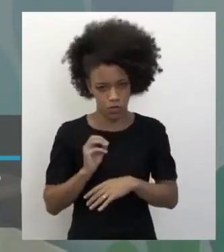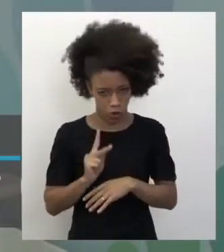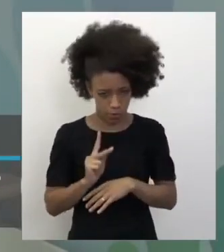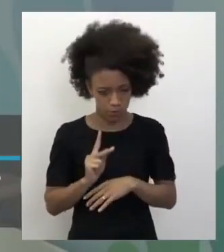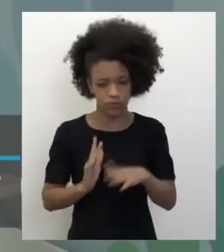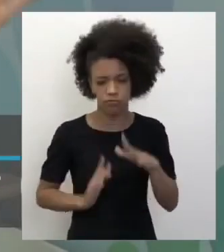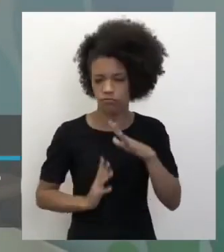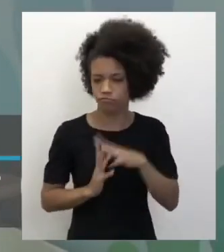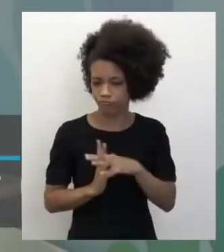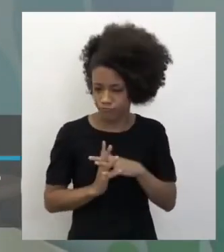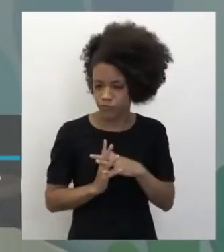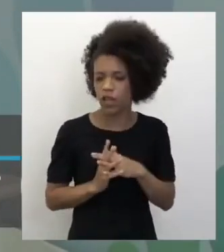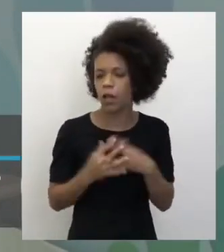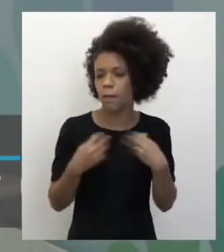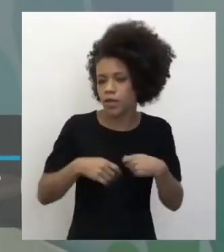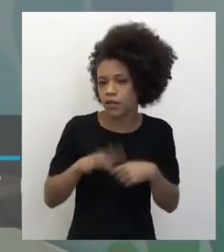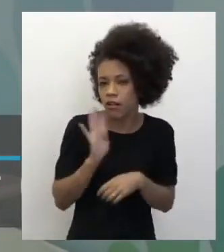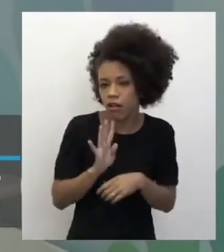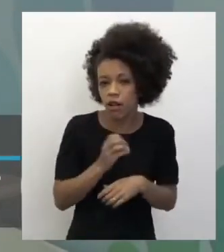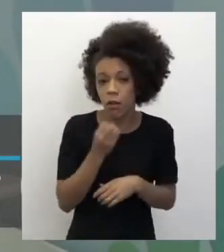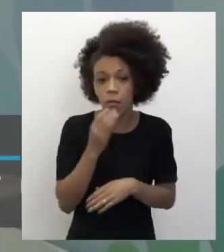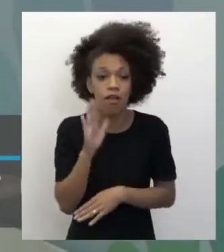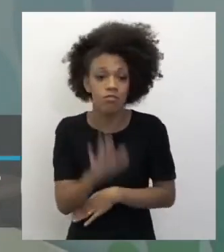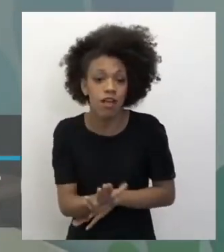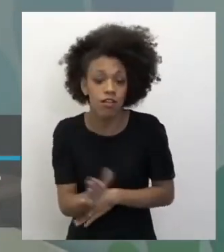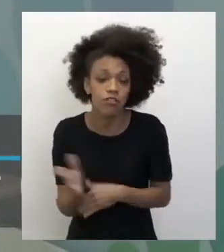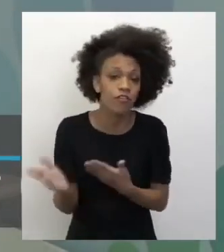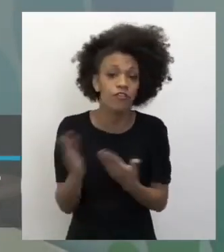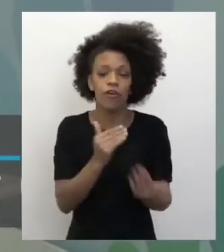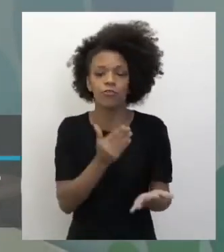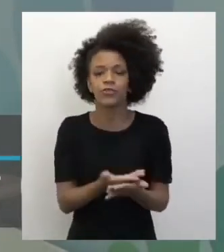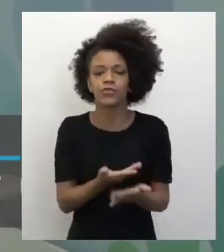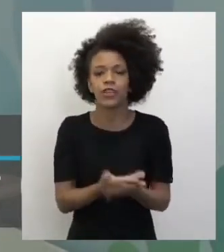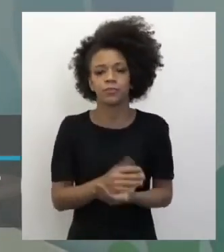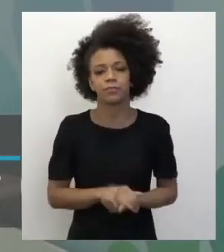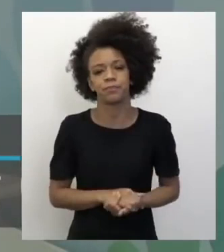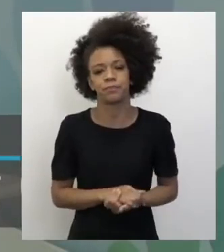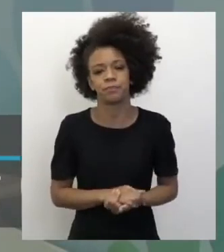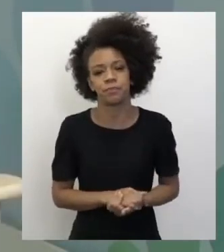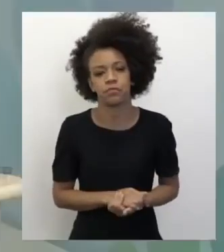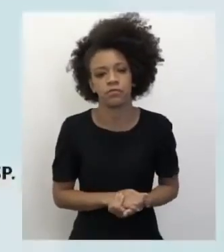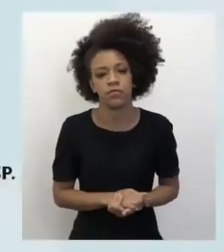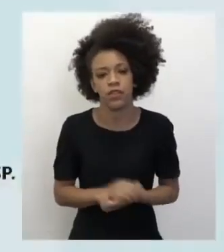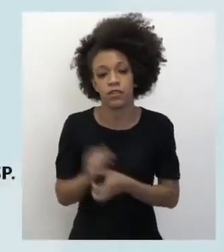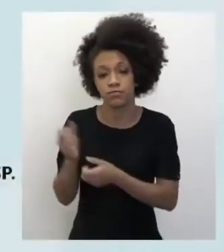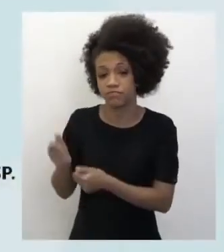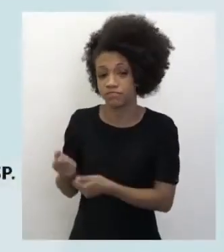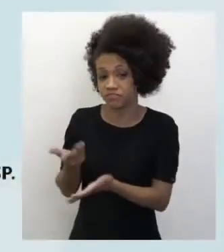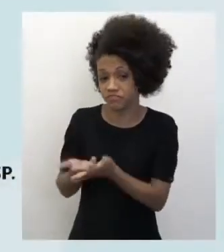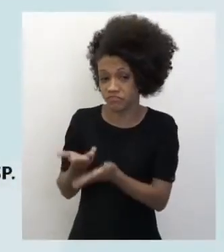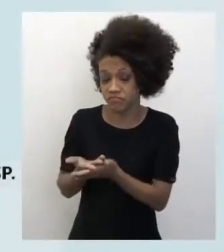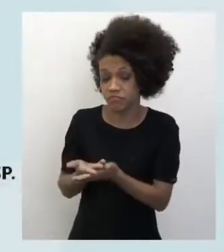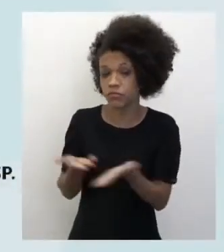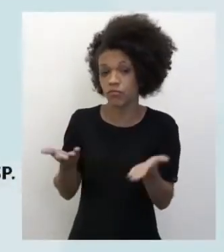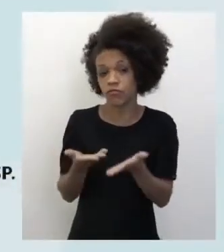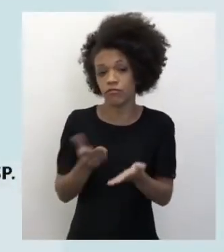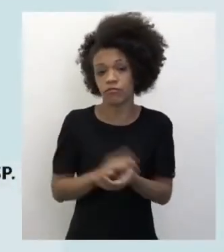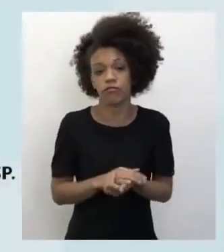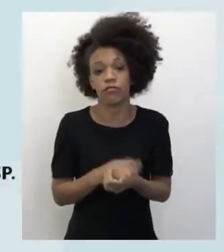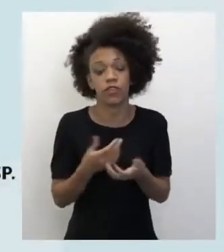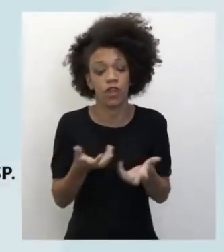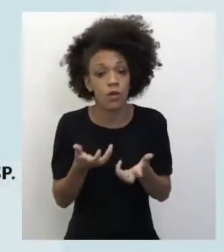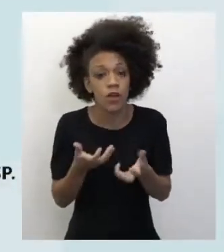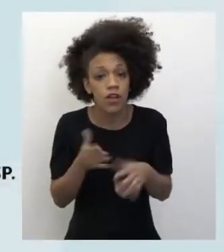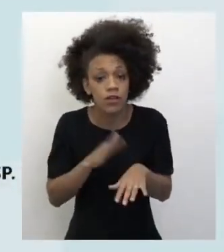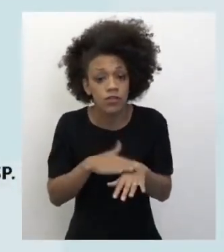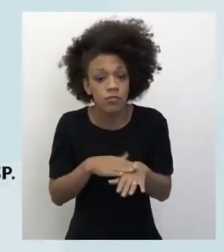ficar legal, tem que ficar legal. Boa tarde, bora lá! Acolhida de hoje. Gente, eu quero saber, quero